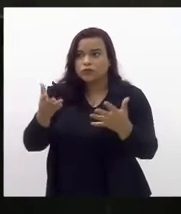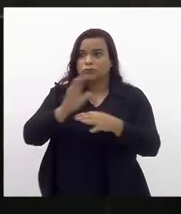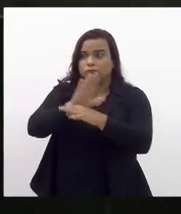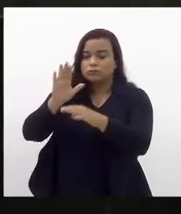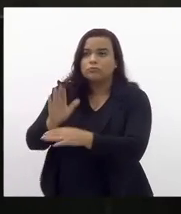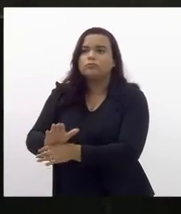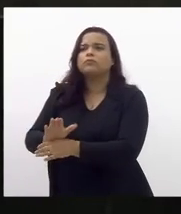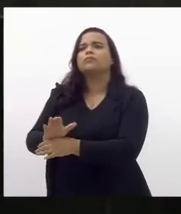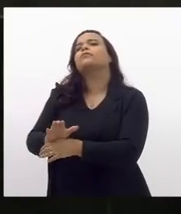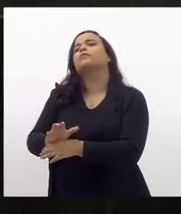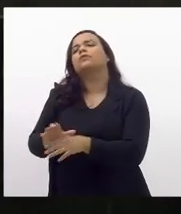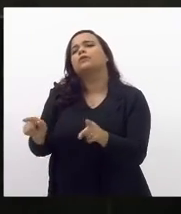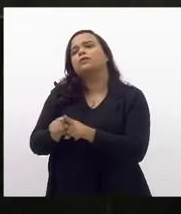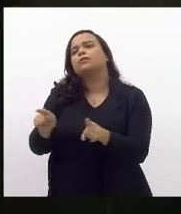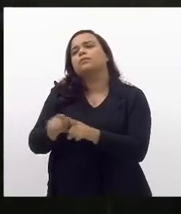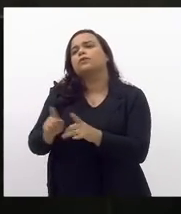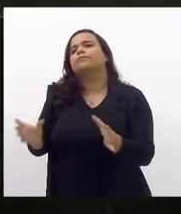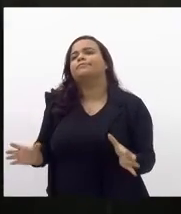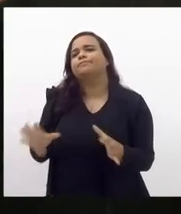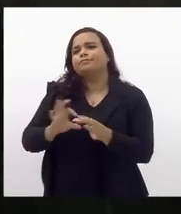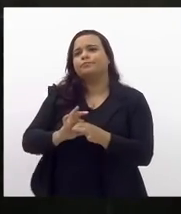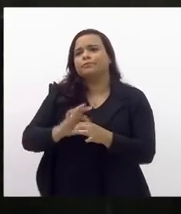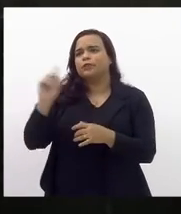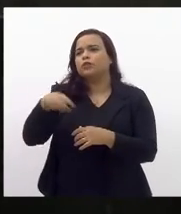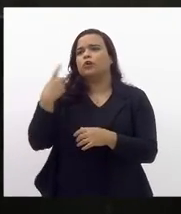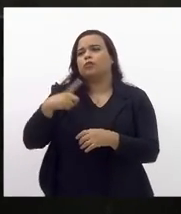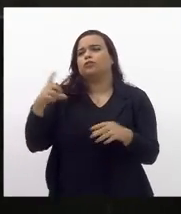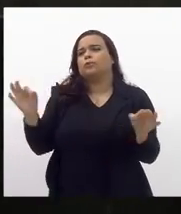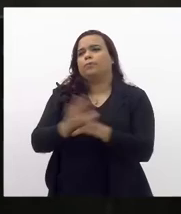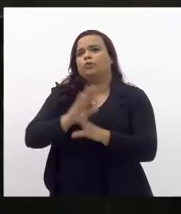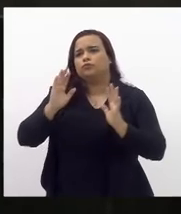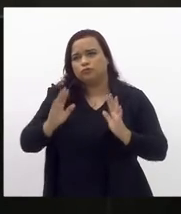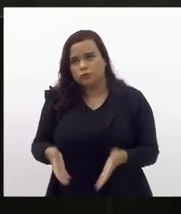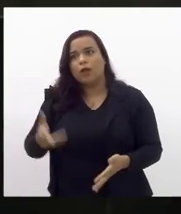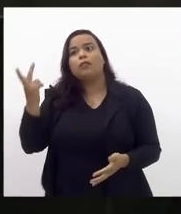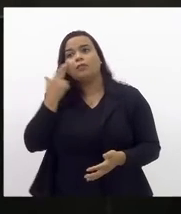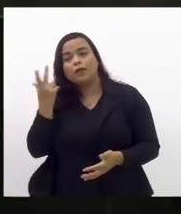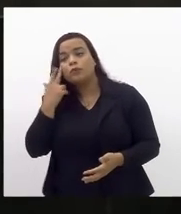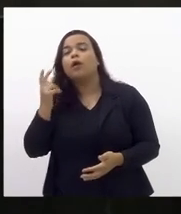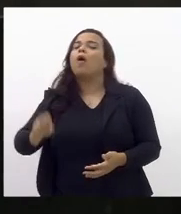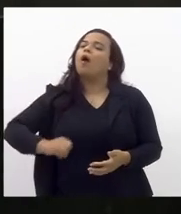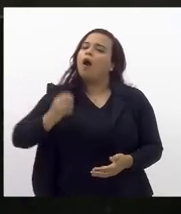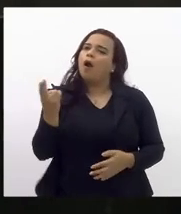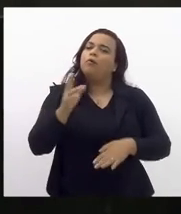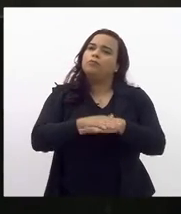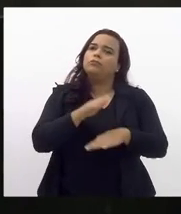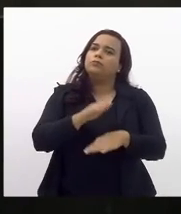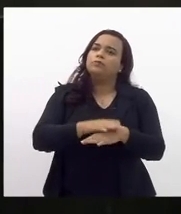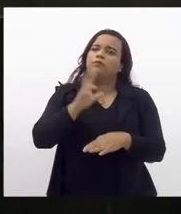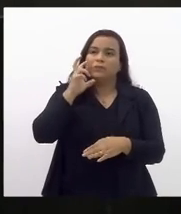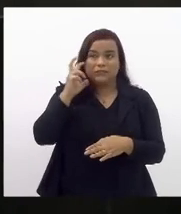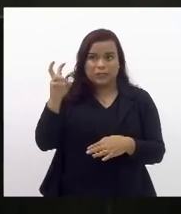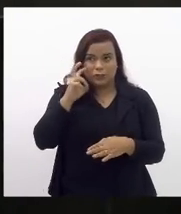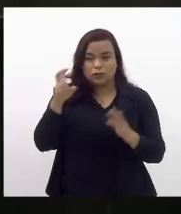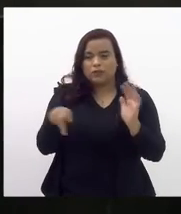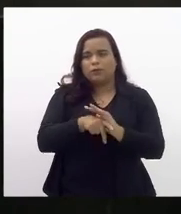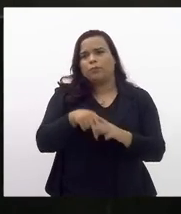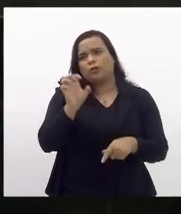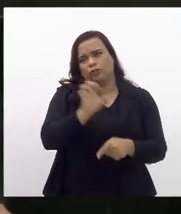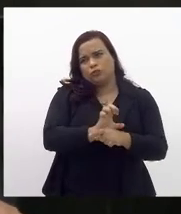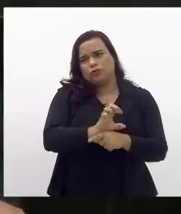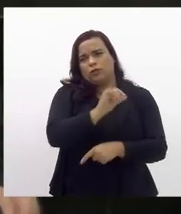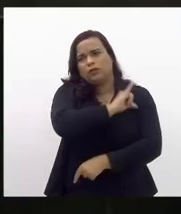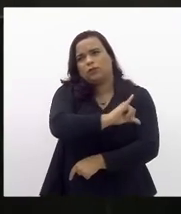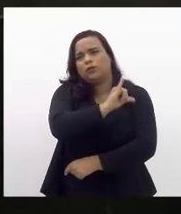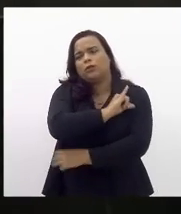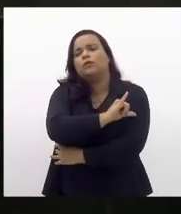que, enfim, incrementem aquilo que nós já temos, ou naturalmente, ou em função da inteligência instalada no Estado do Rio de Janeiro.